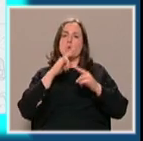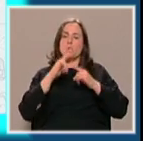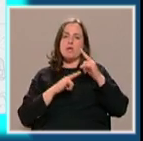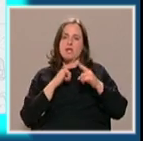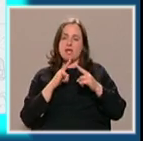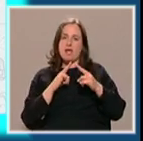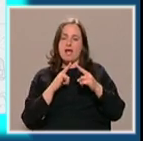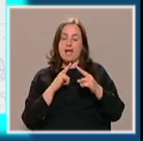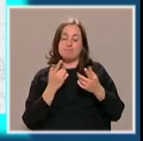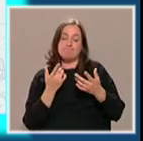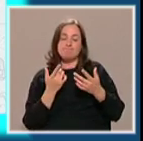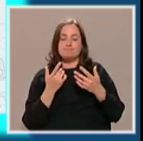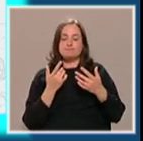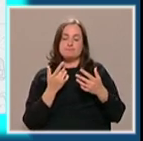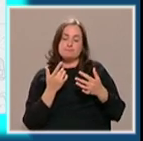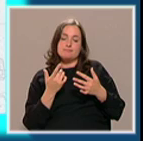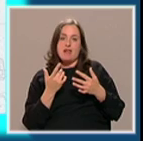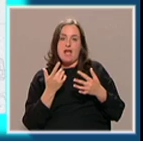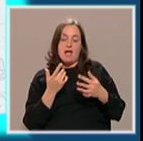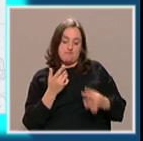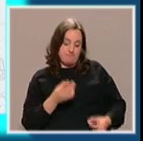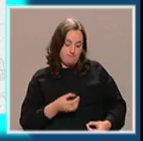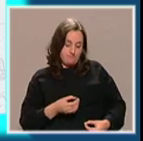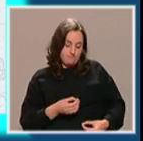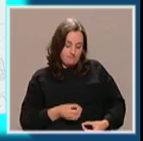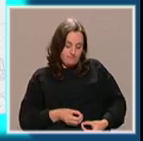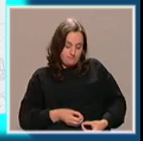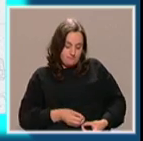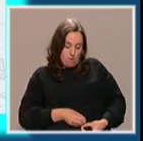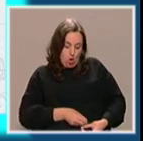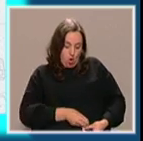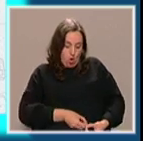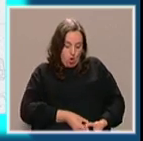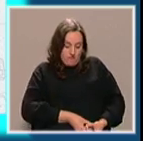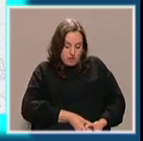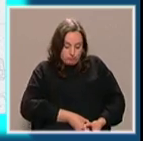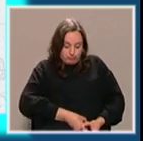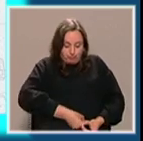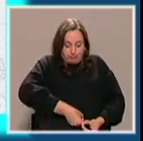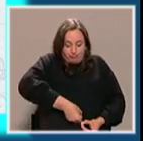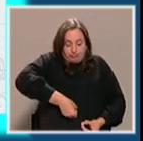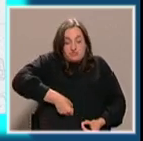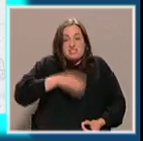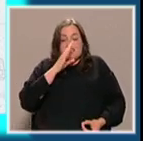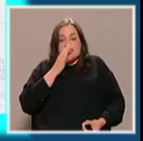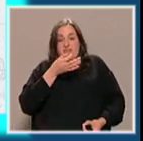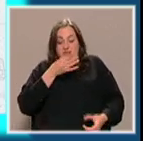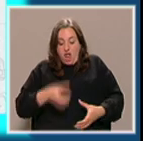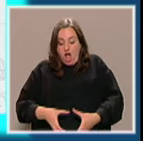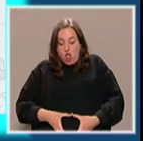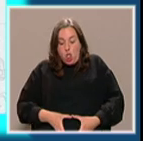diz respeito ao momento que se caracteriza pela libertação do oócito 2 e ocorre no ovário. Estamos a falar do